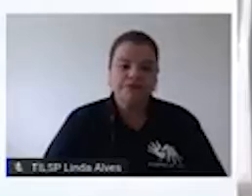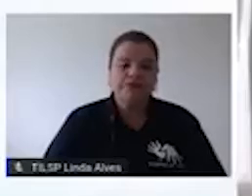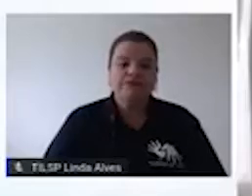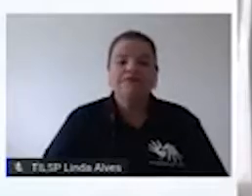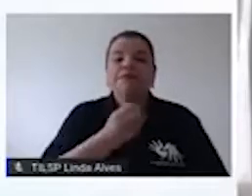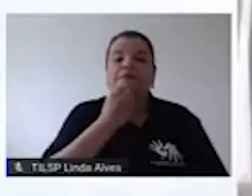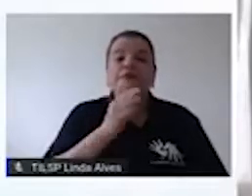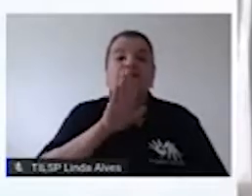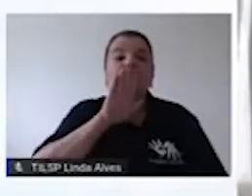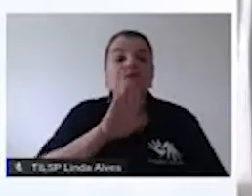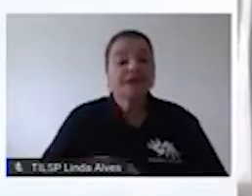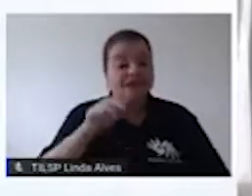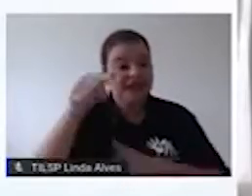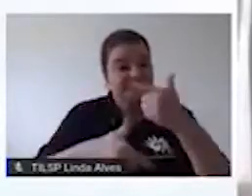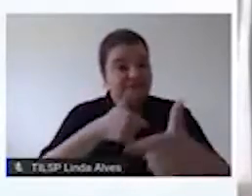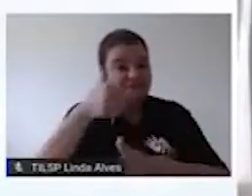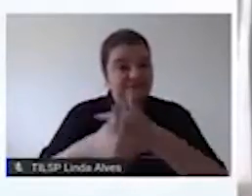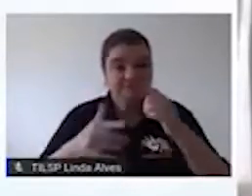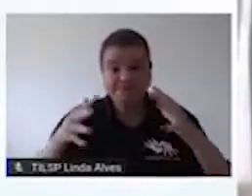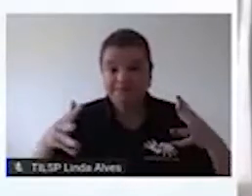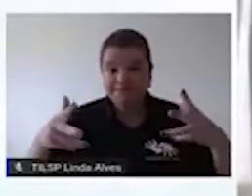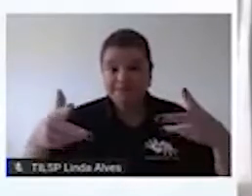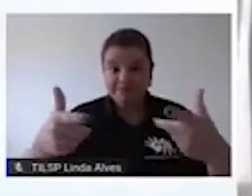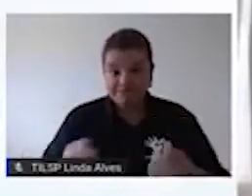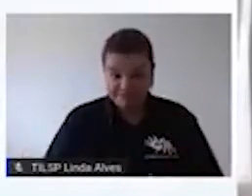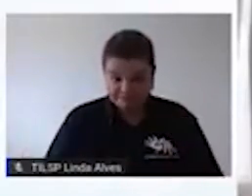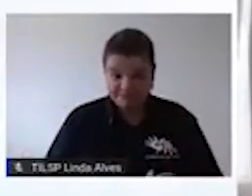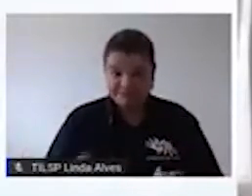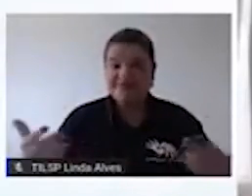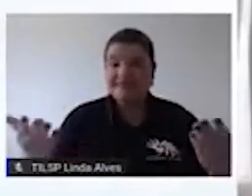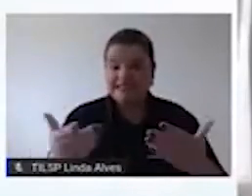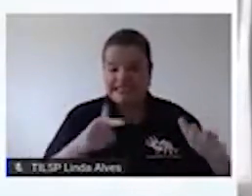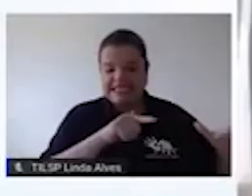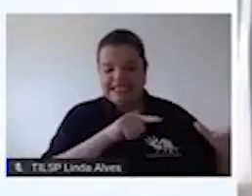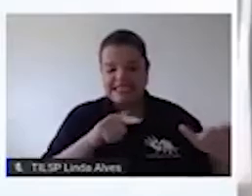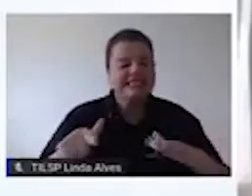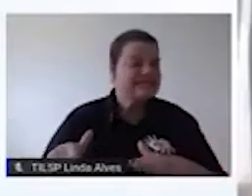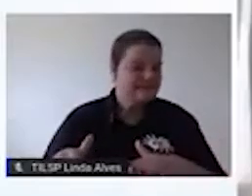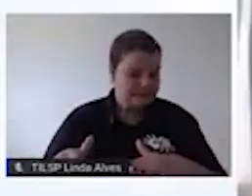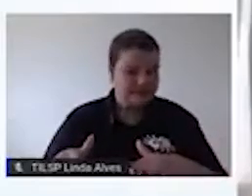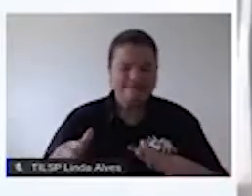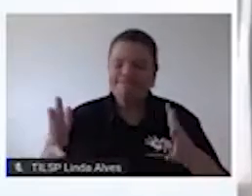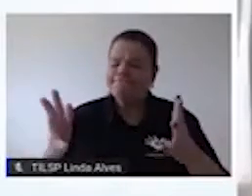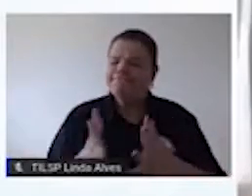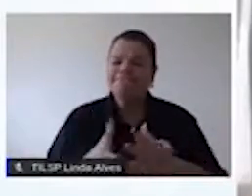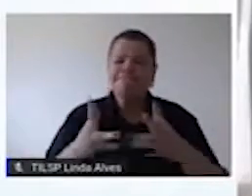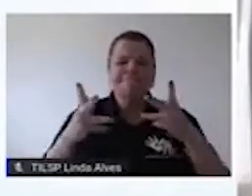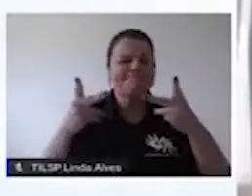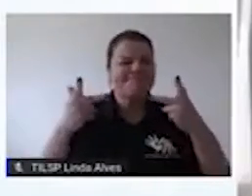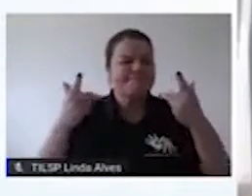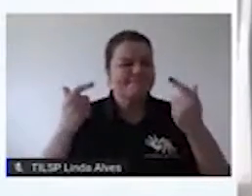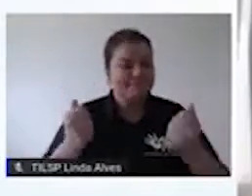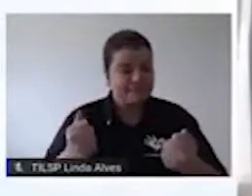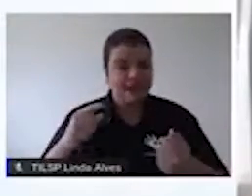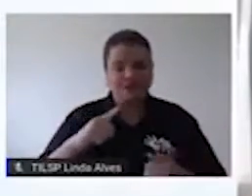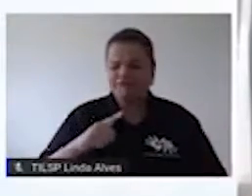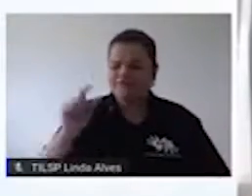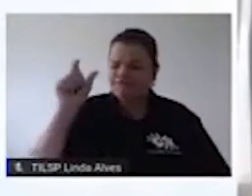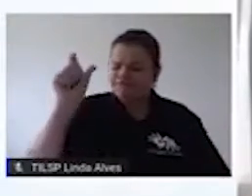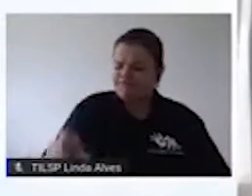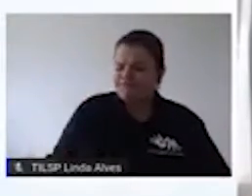Boa tarde, trabalhadoras e trabalhadores. Essa semana tem sido uma semana maravilhosa, porque temos recebido aqui